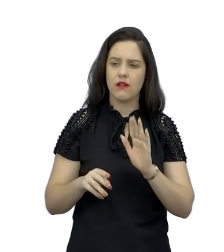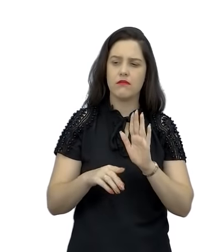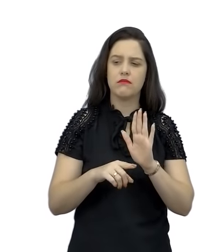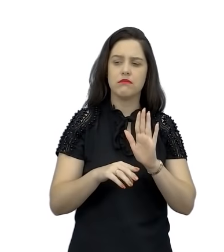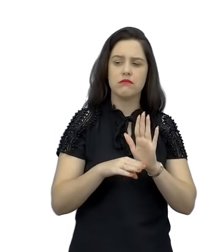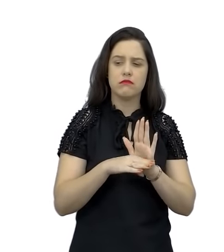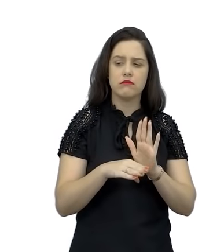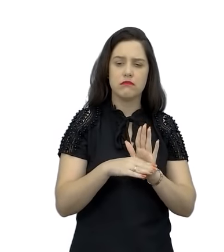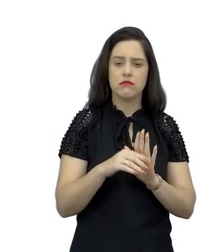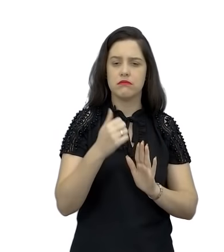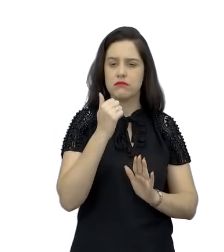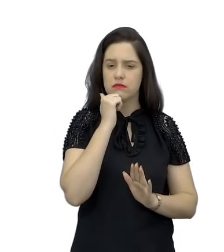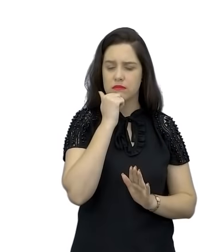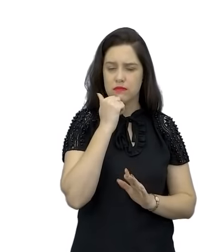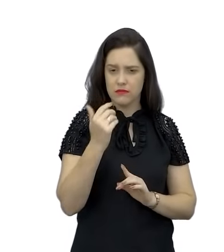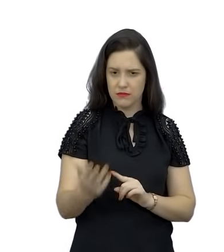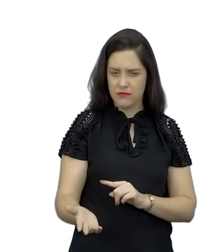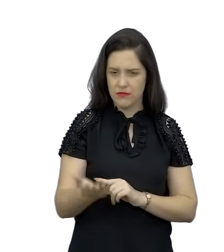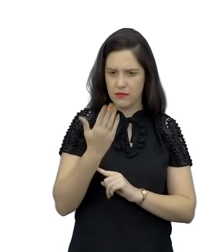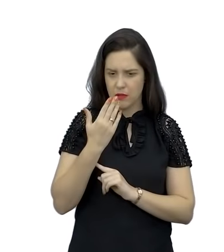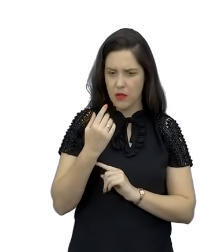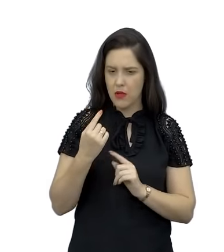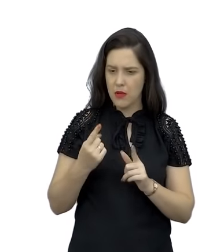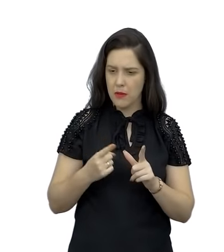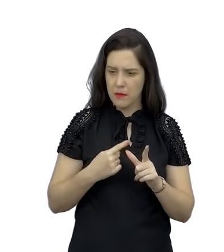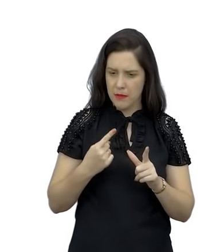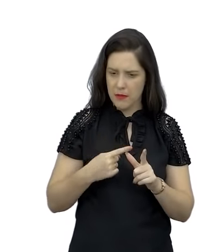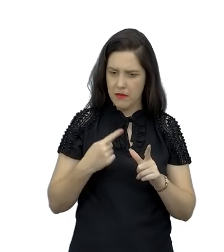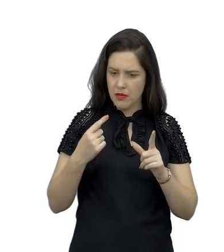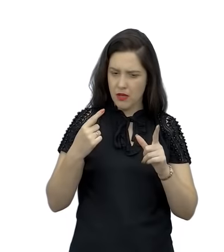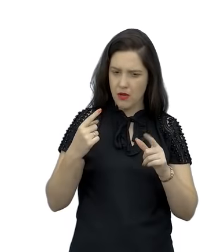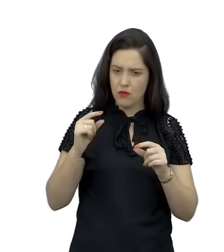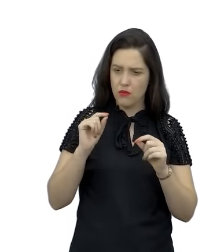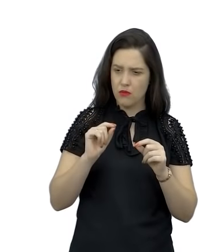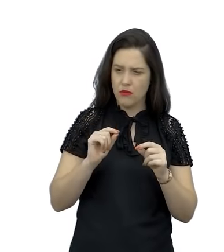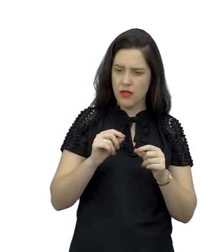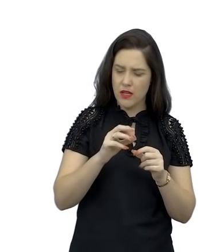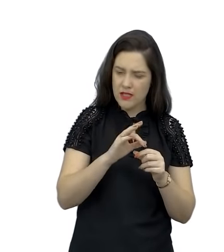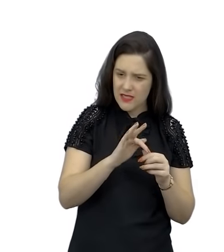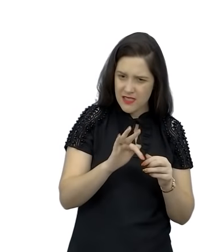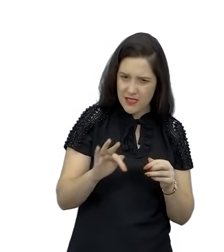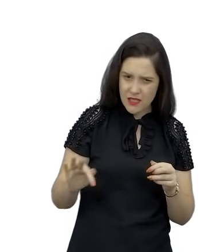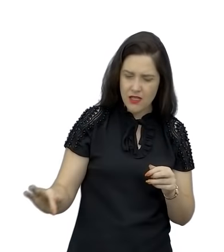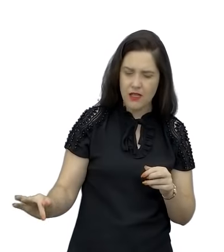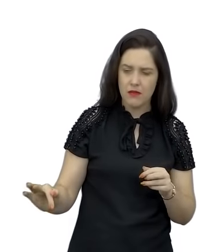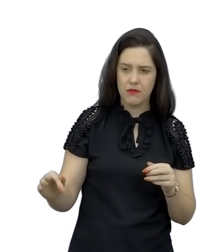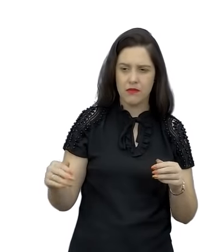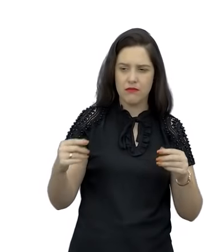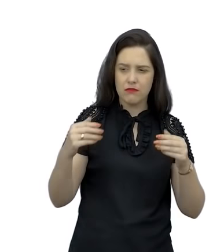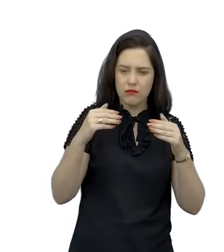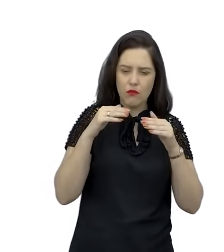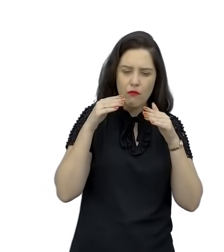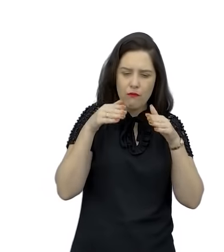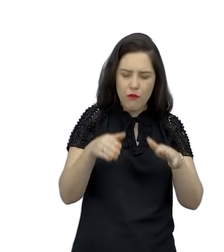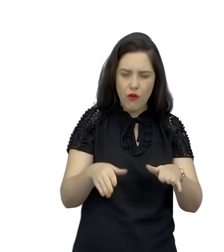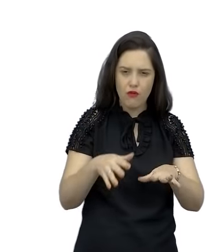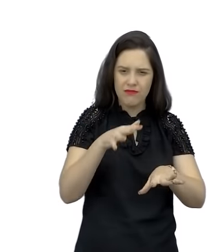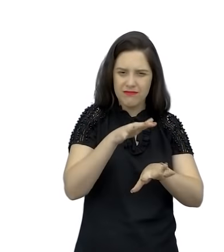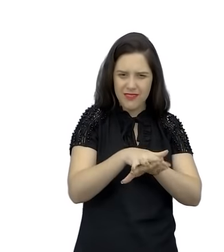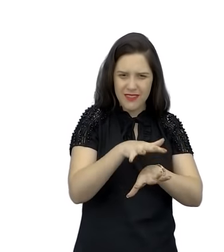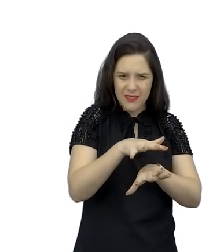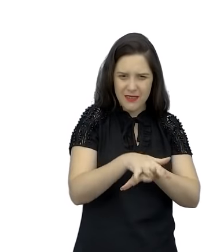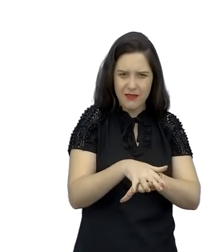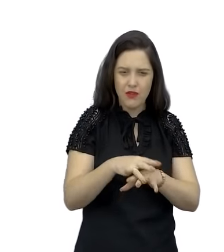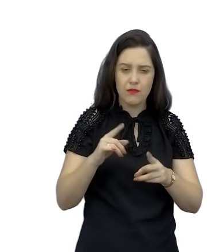o primeiro, ele é um pouco mais simples, né? Primeiro está relacionado especificamente à matemática, numa visão mais simplista, e